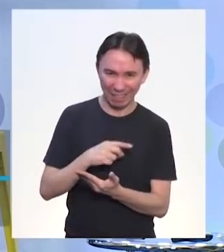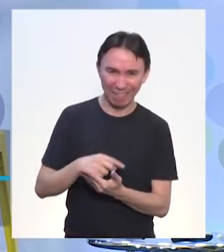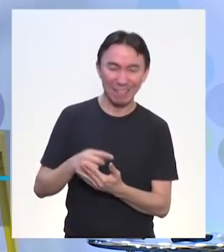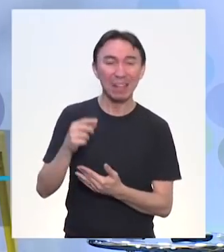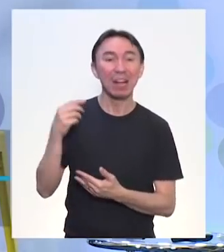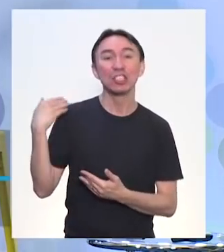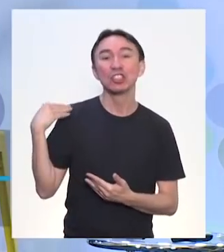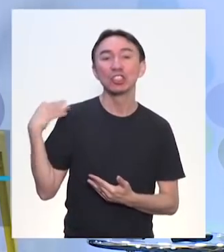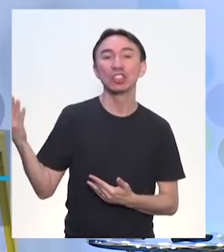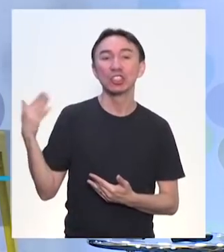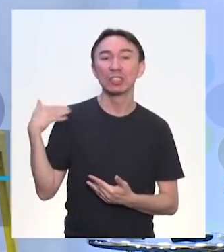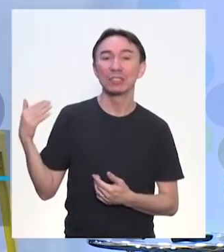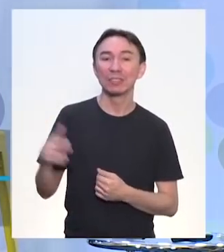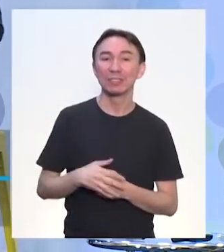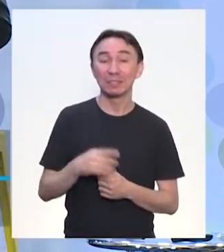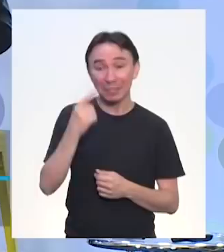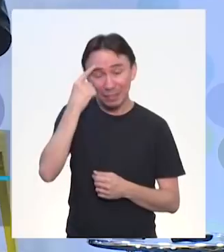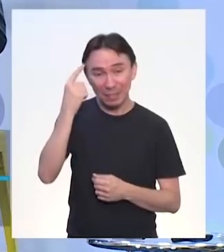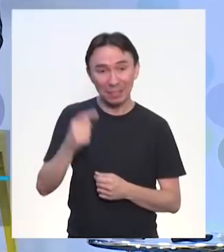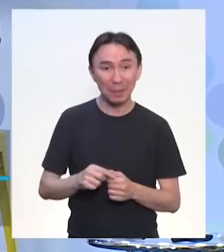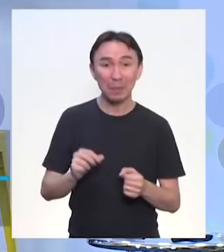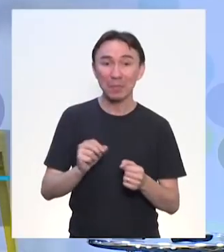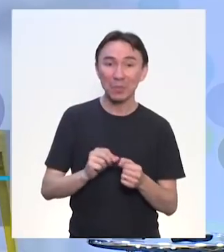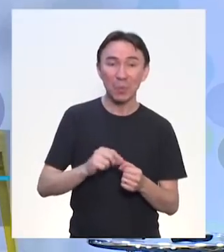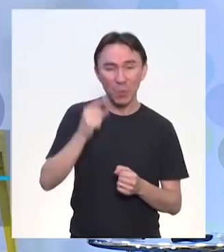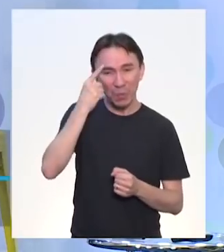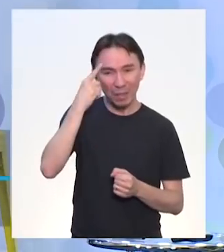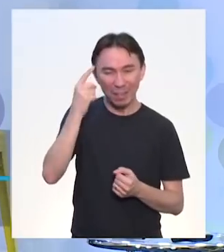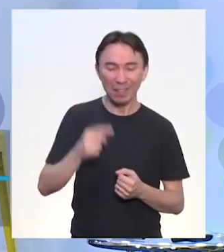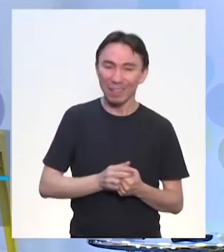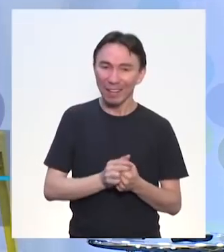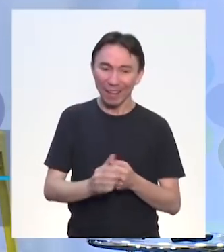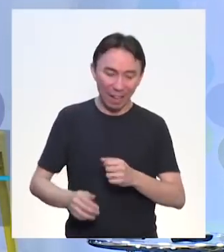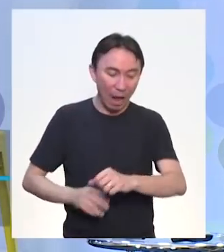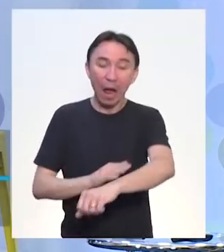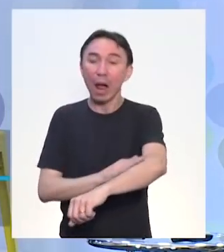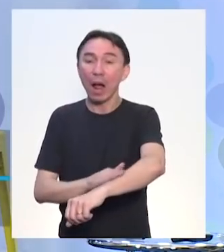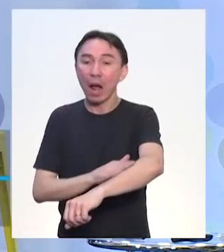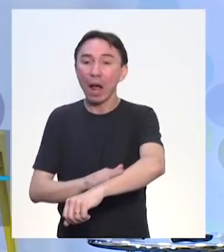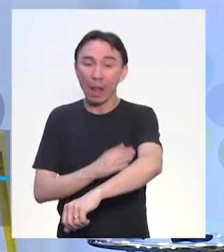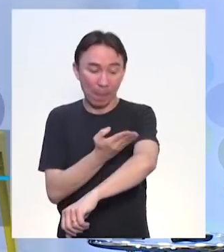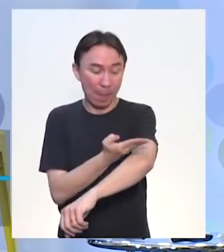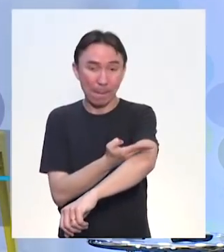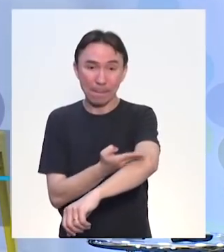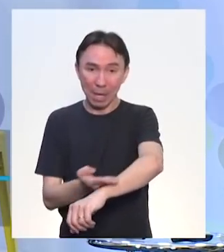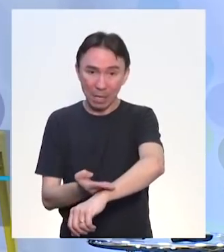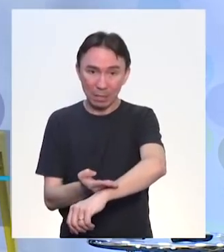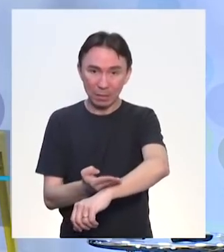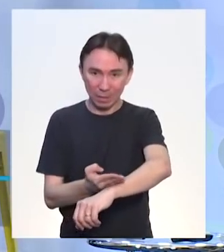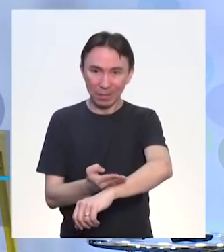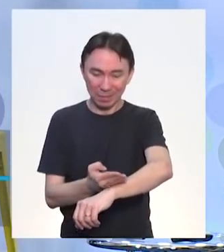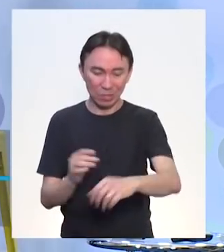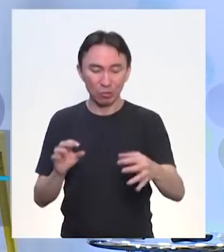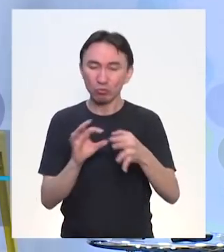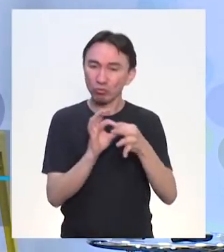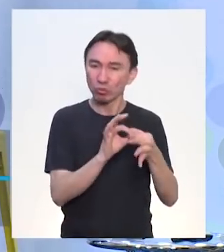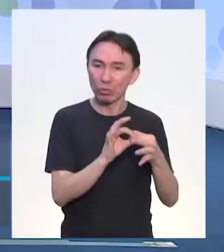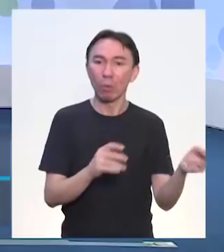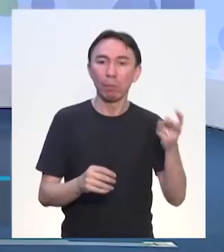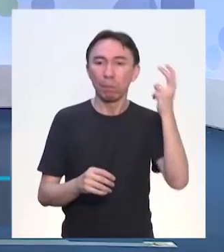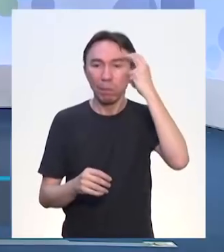um elemento genético ariano se unindo com o elemento cultural, que é o germânico alemão.